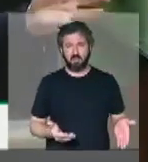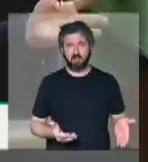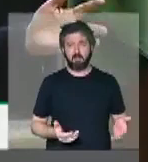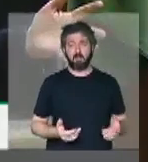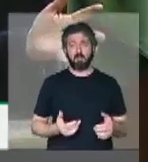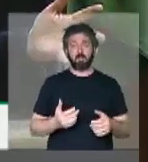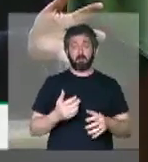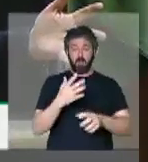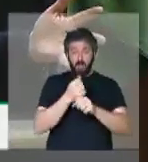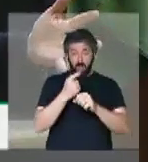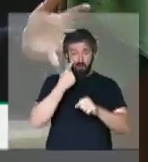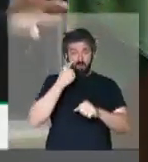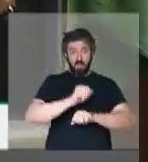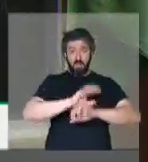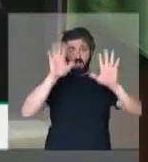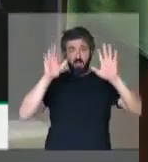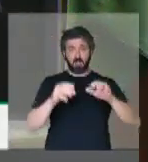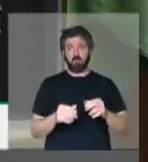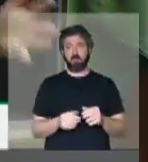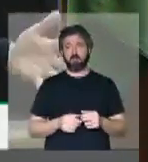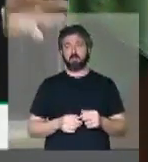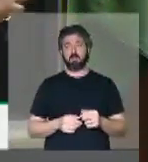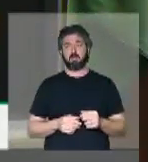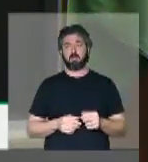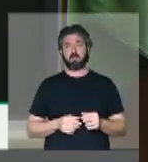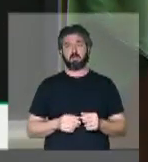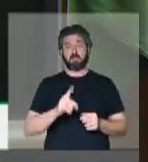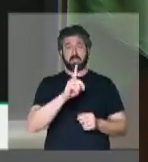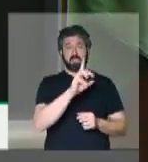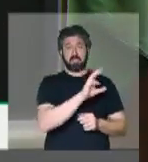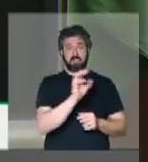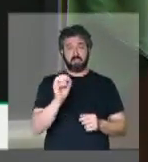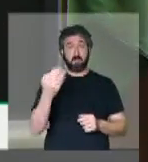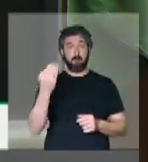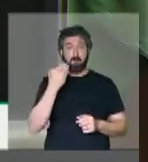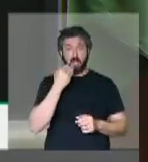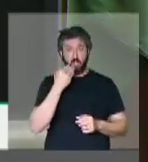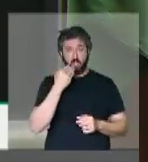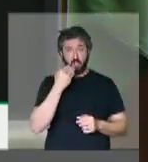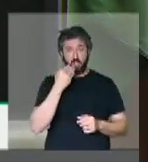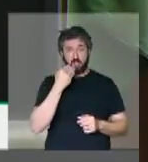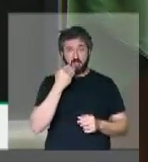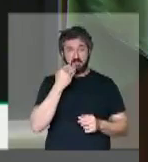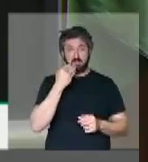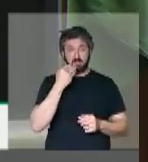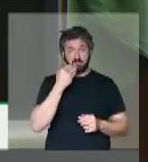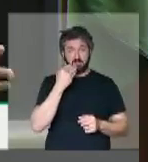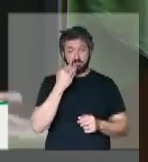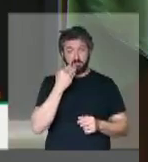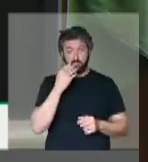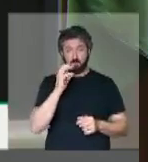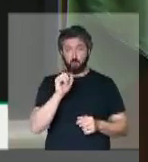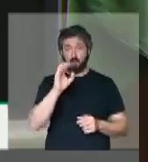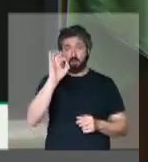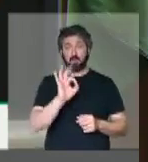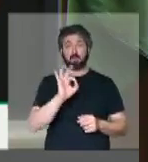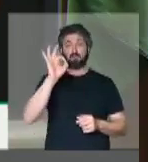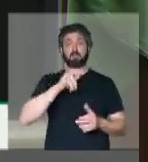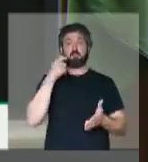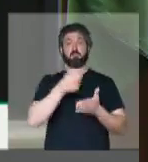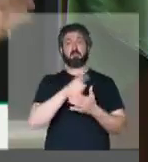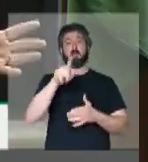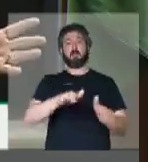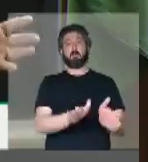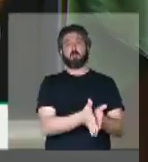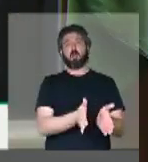a conta é clara, de cada 100 bilhões, 80% vai sair dos mais pobres, ou